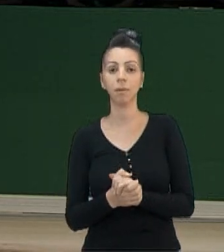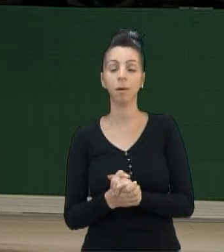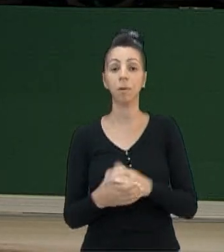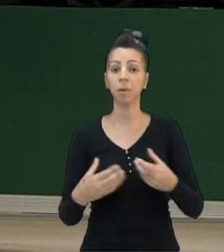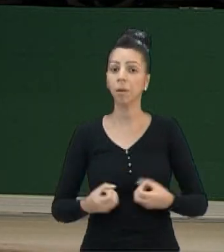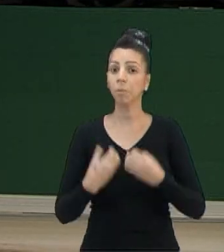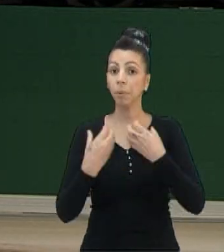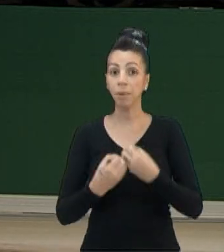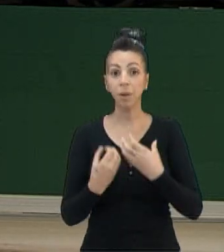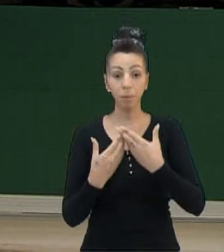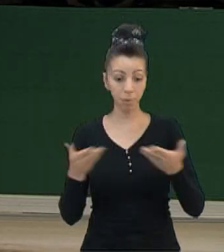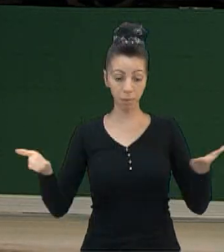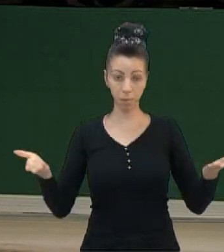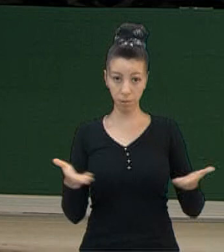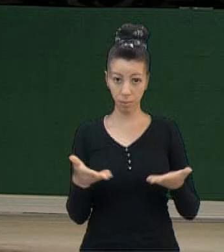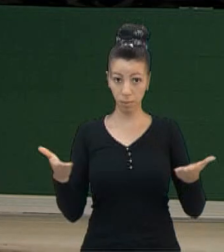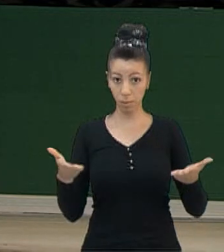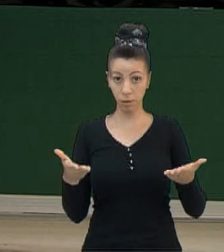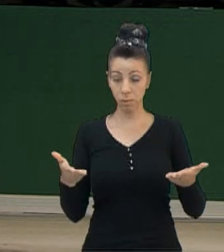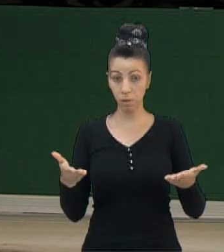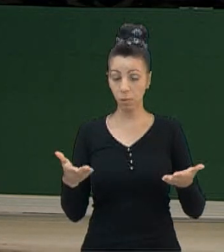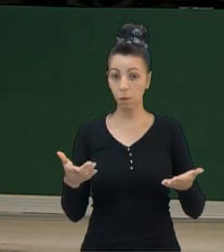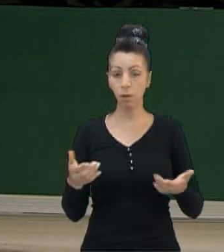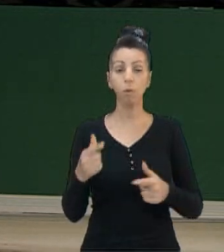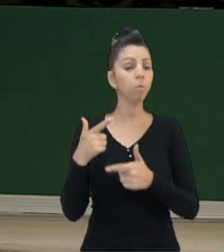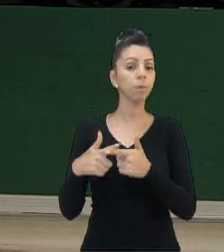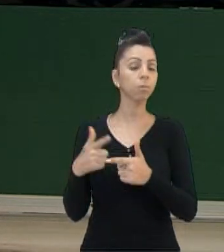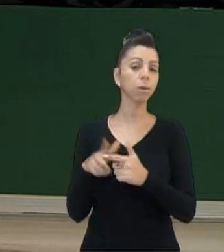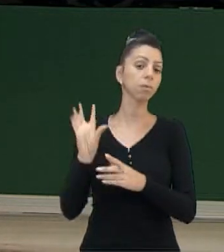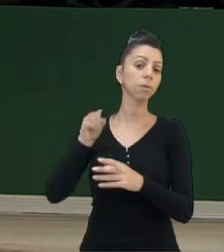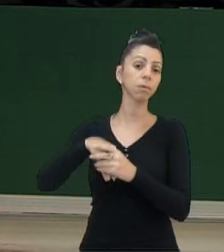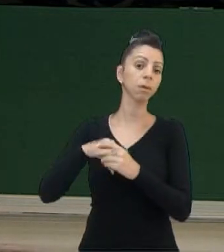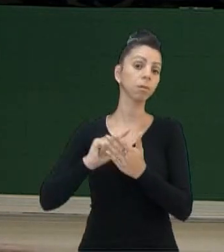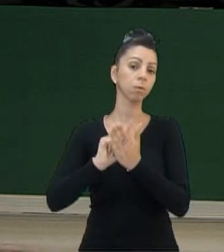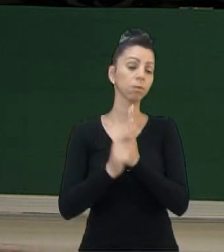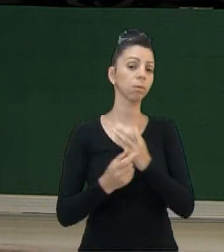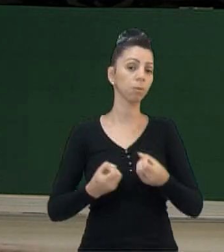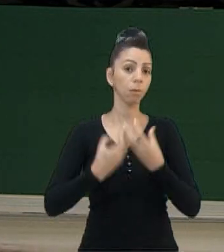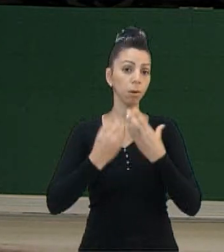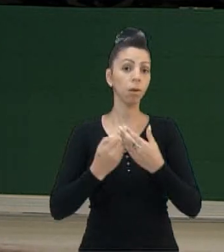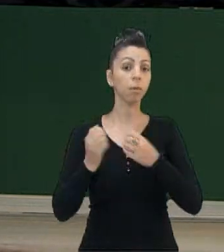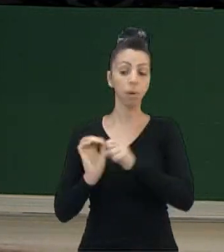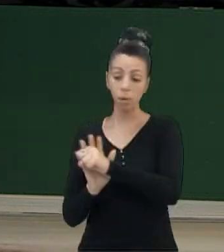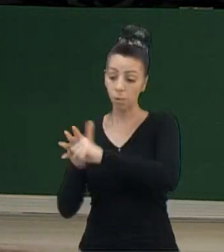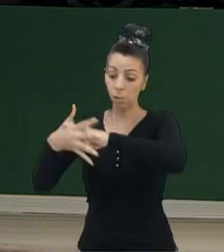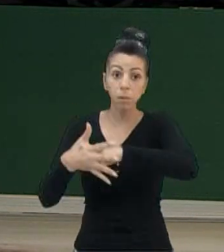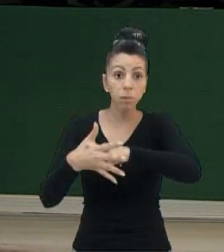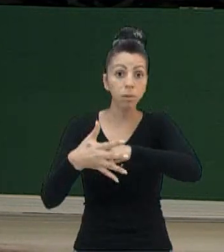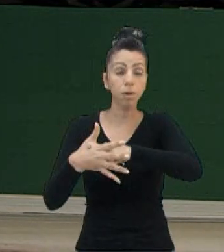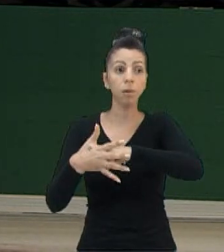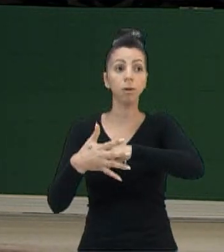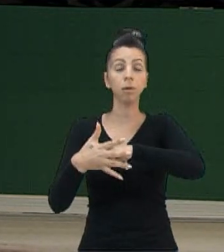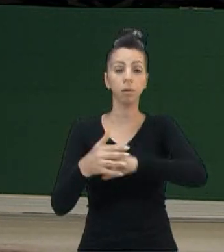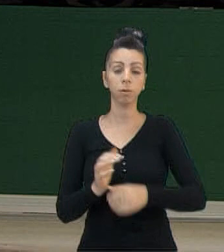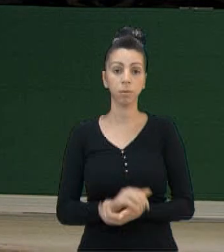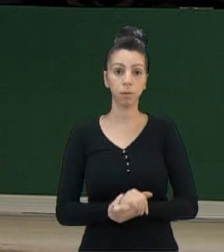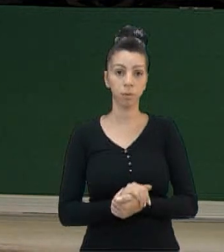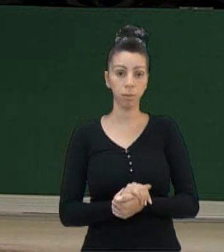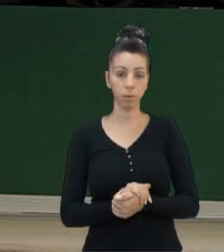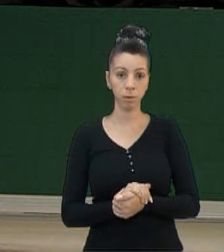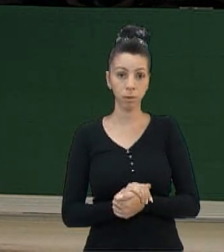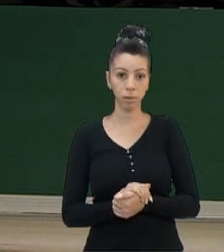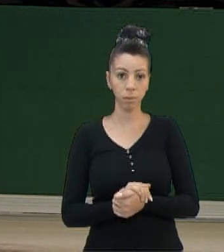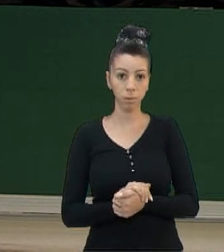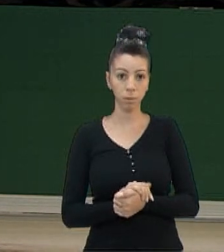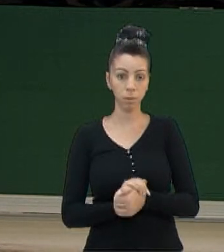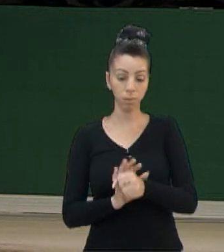a questão? A questão da Covid, né? Então veja, o que o poeta traz para nós, né? O poema nos aprisiona